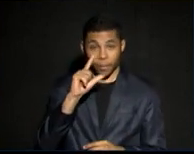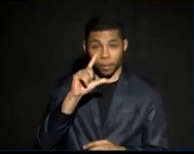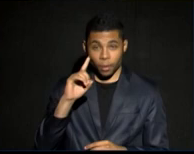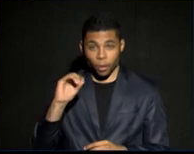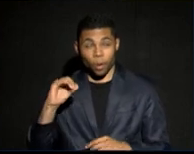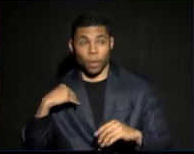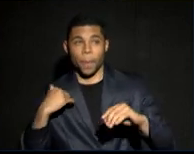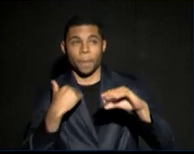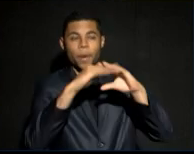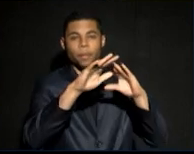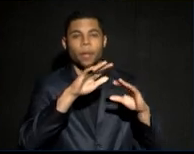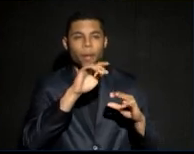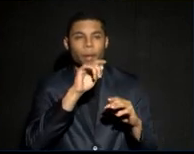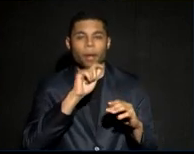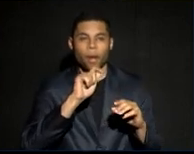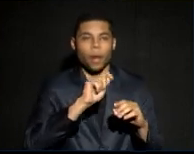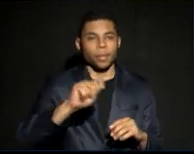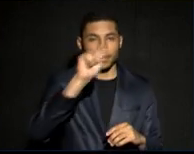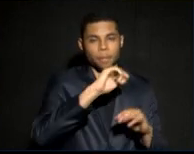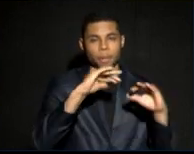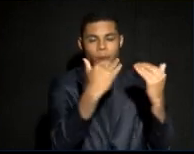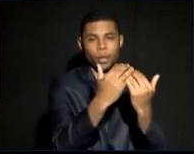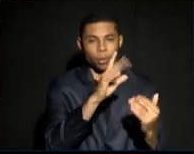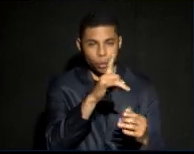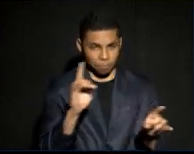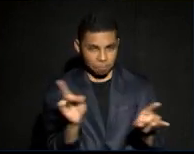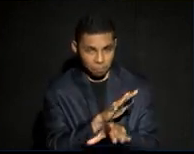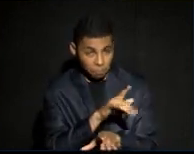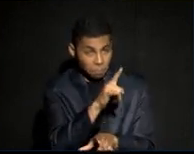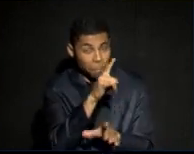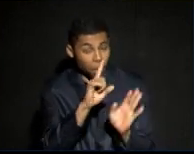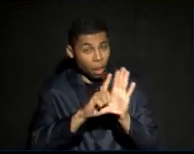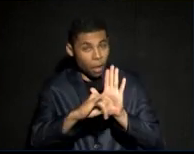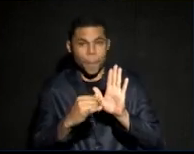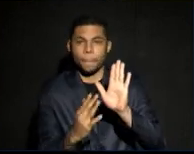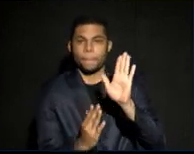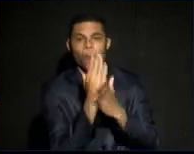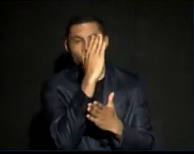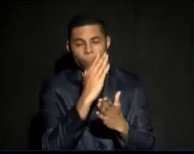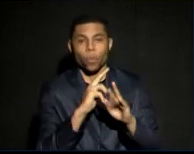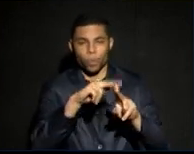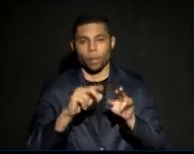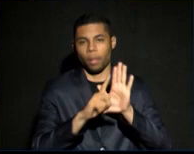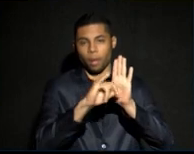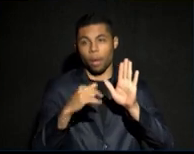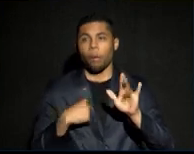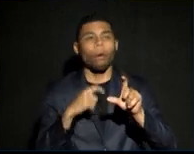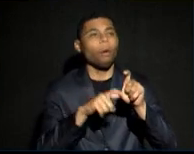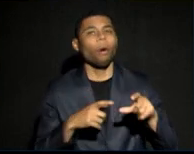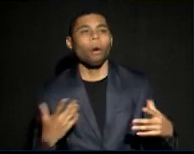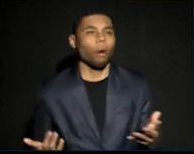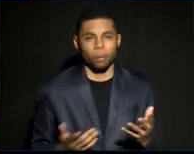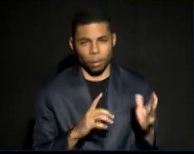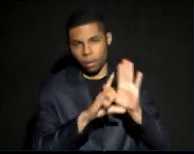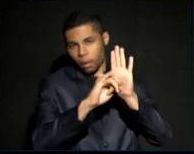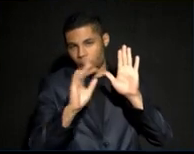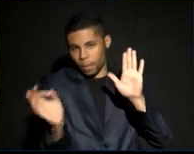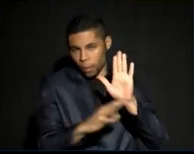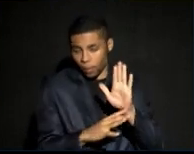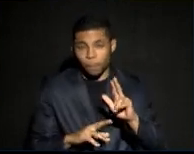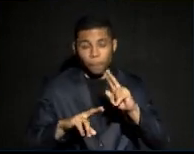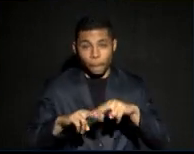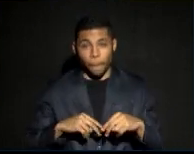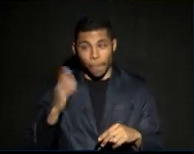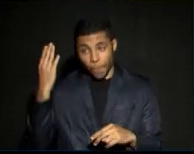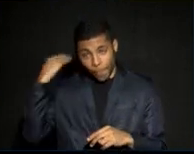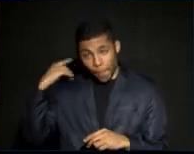ideal para assembleia e já aprovei portanto é lei não depende do resultado eleitoral que todos os benefícios fiscais que ainda tiveram